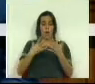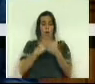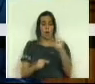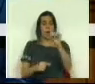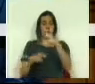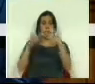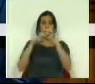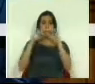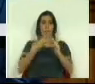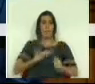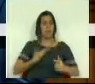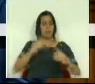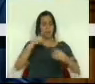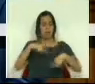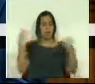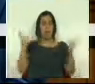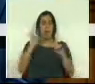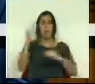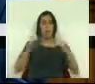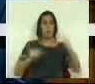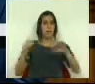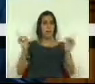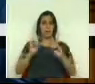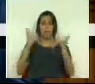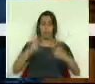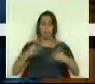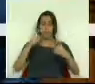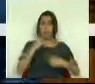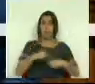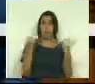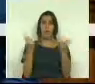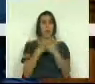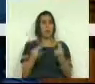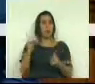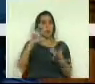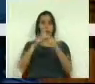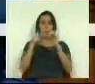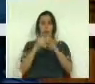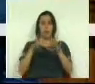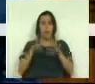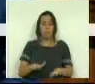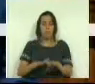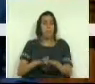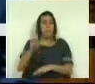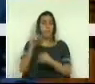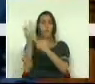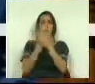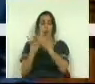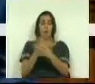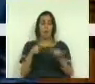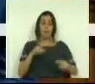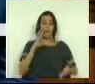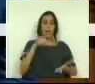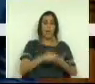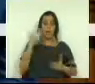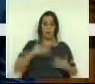resolveram o problema da dívida pública, não equilibraram as contas públicas e não resolveram o problema da recessão económica. Ora, face ao